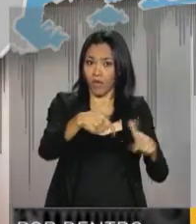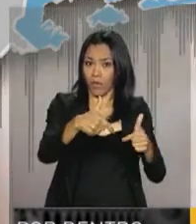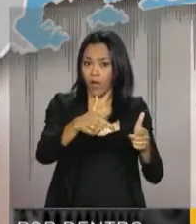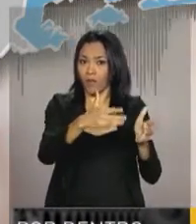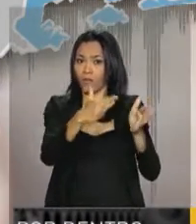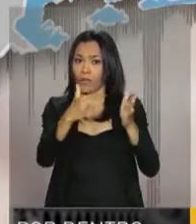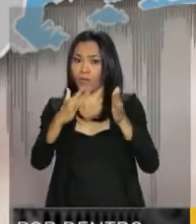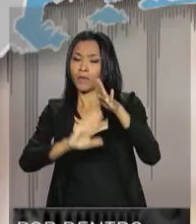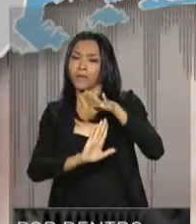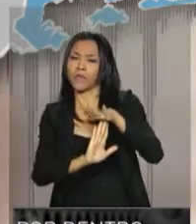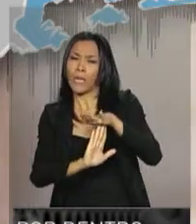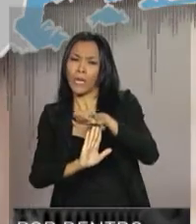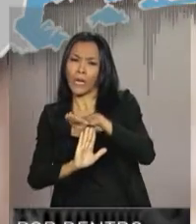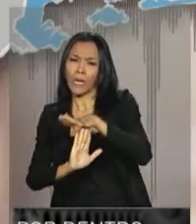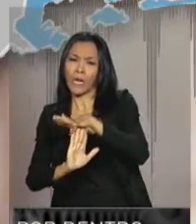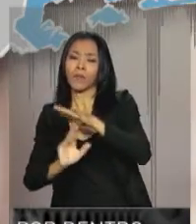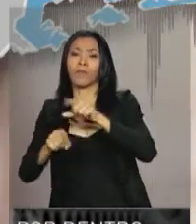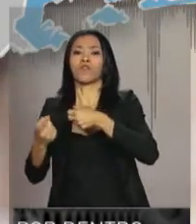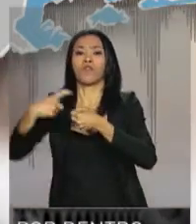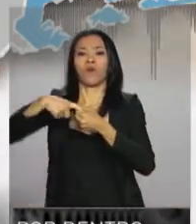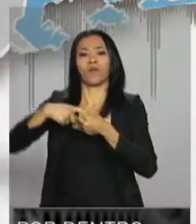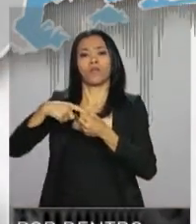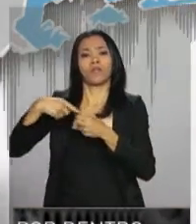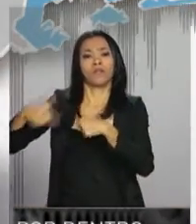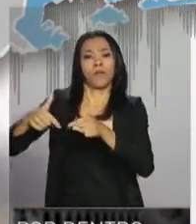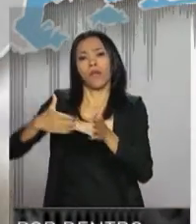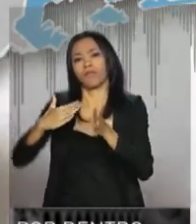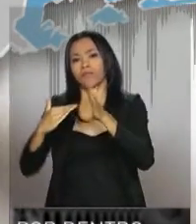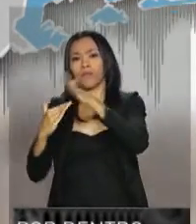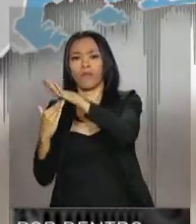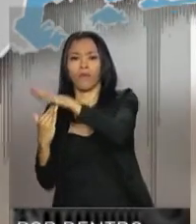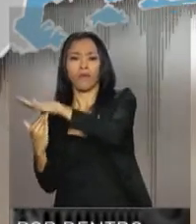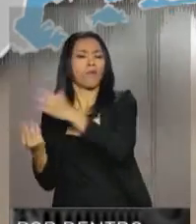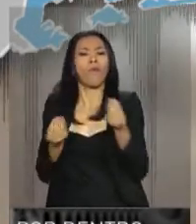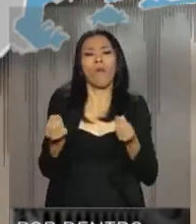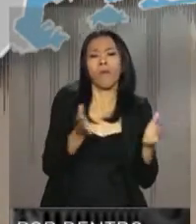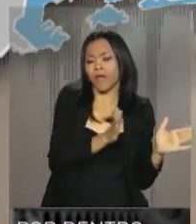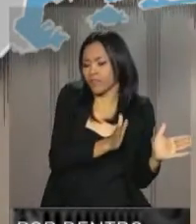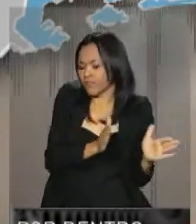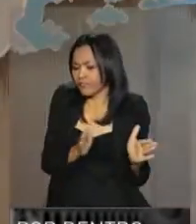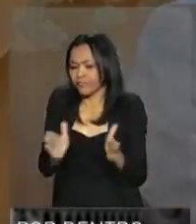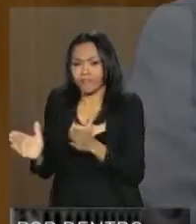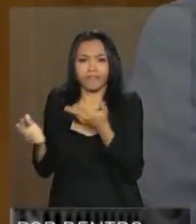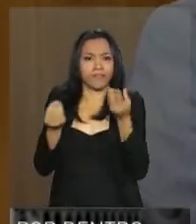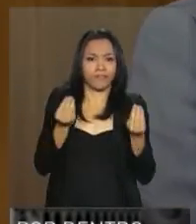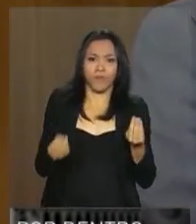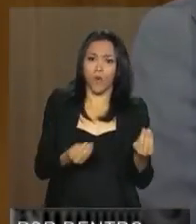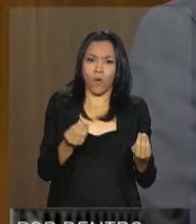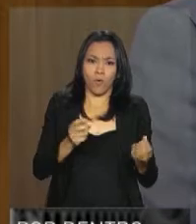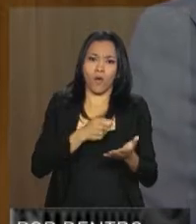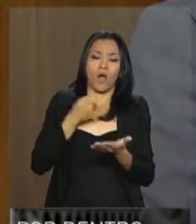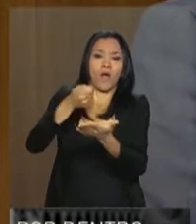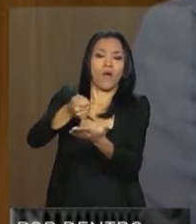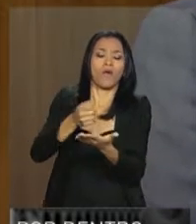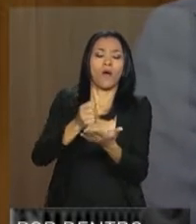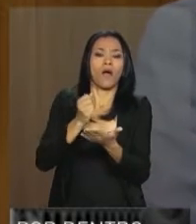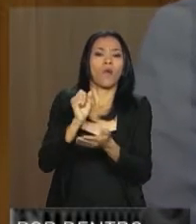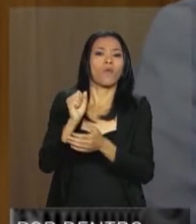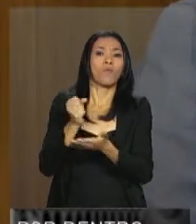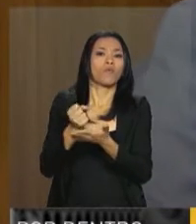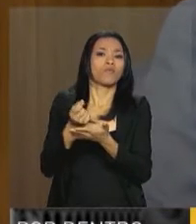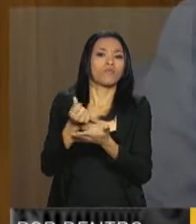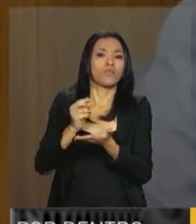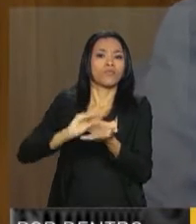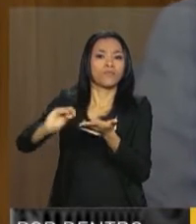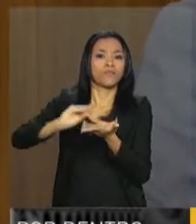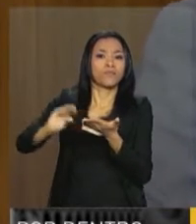quem vai contribuir mais é o próprio trabalhador ou os patrões marcos antônio de jesus na rádio